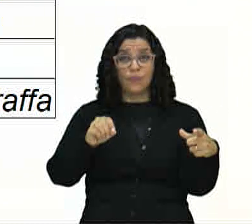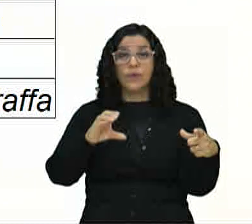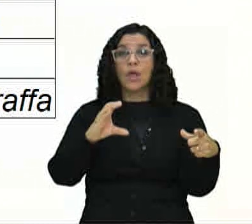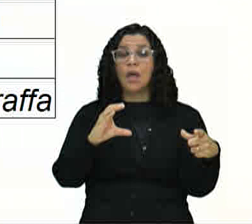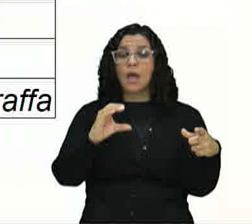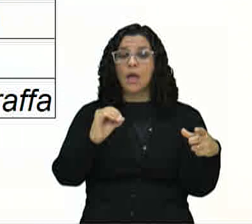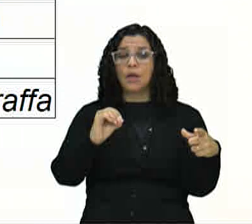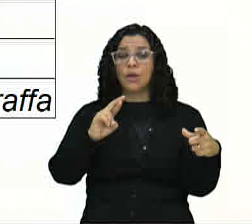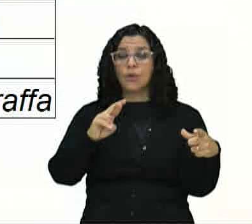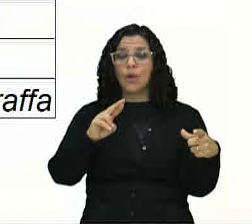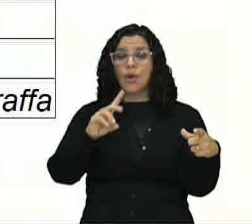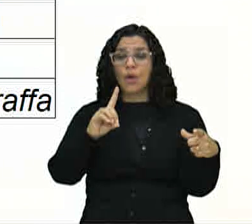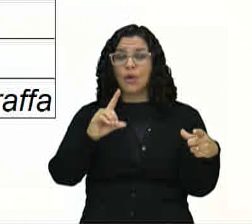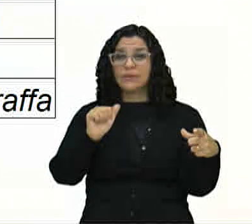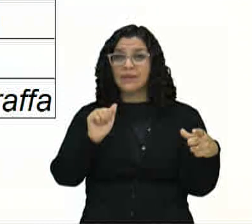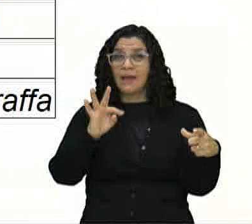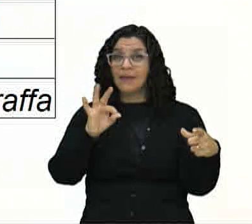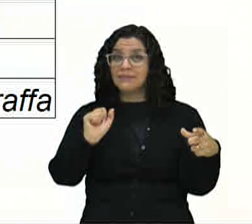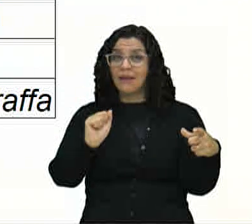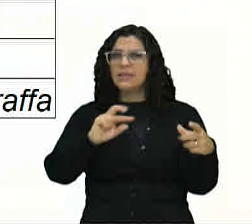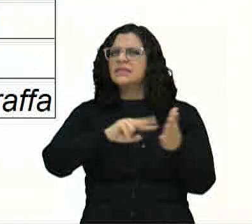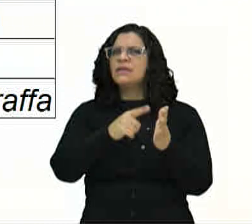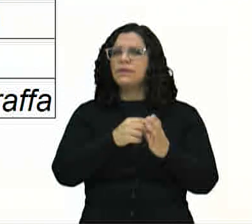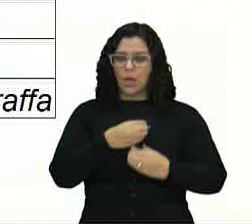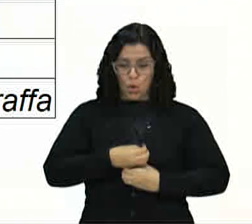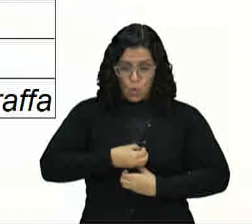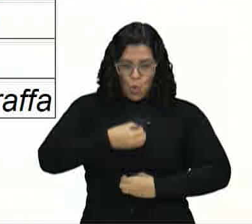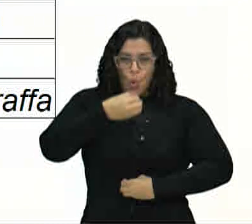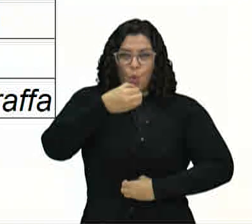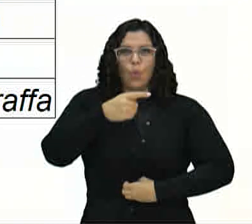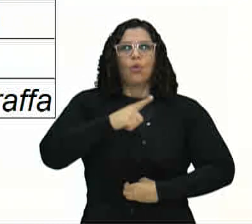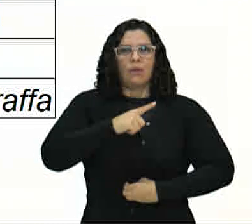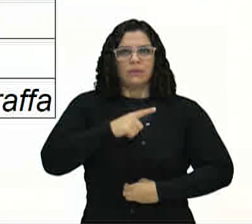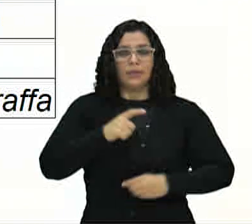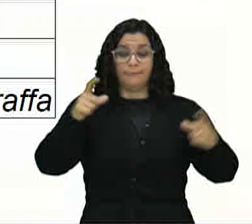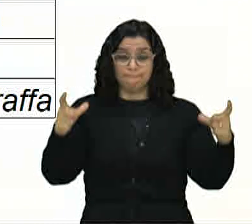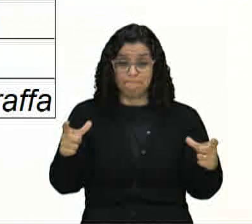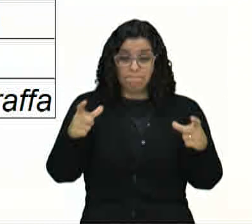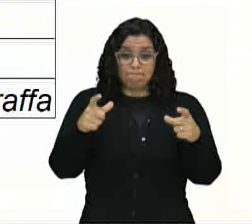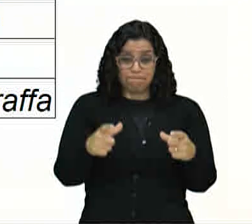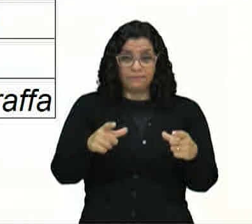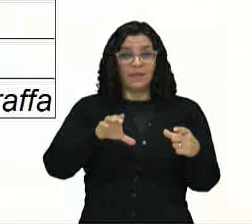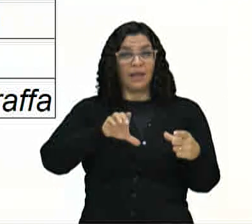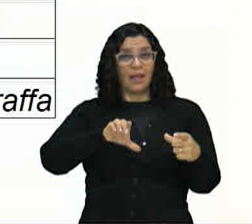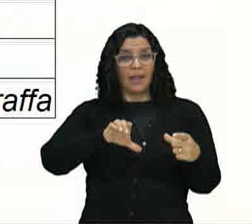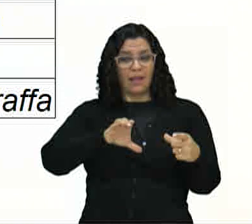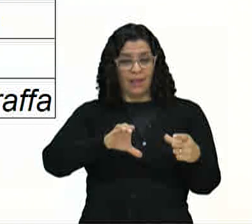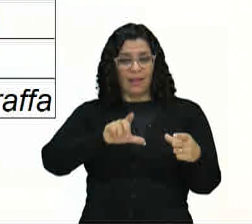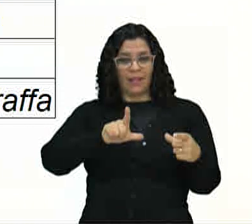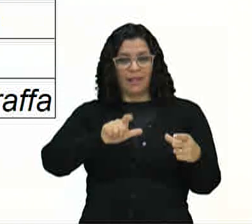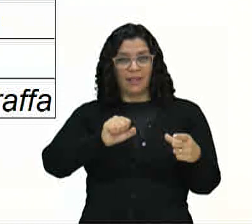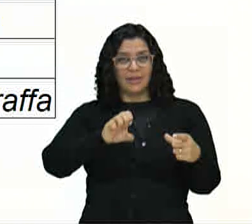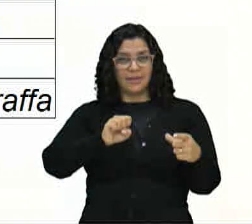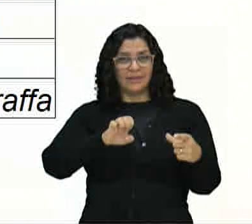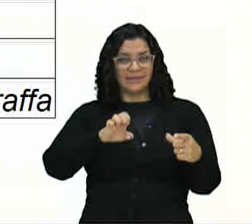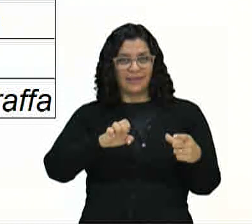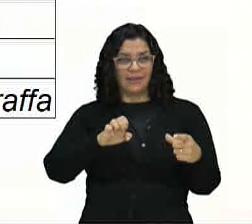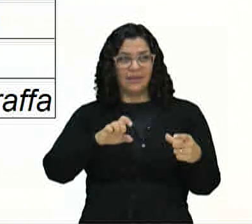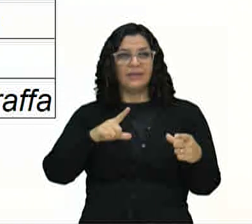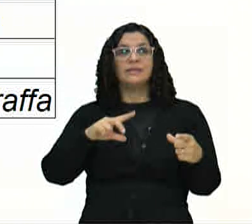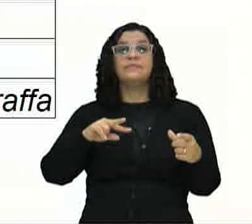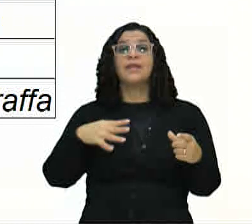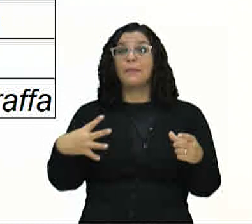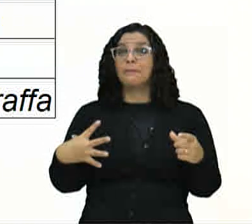cordados, que possuem coluna vertebral. A classe dos 4 seres vivos é a